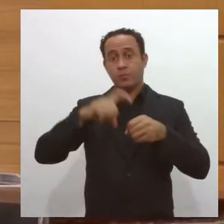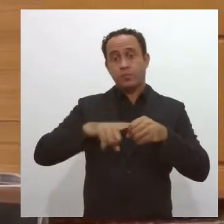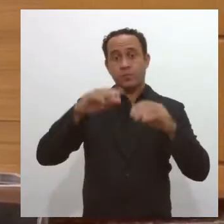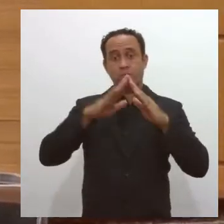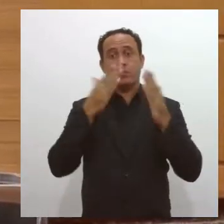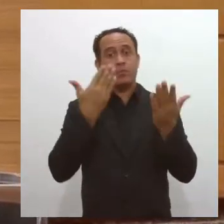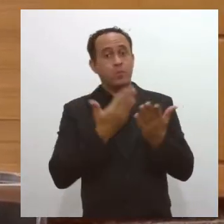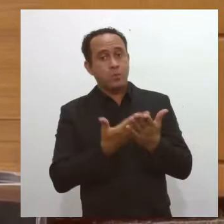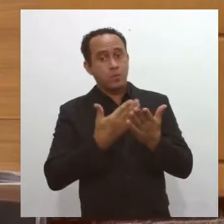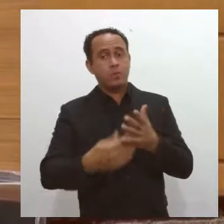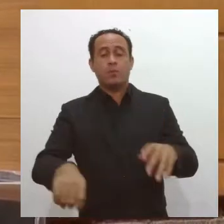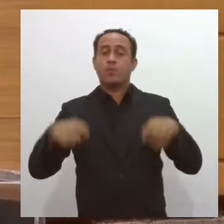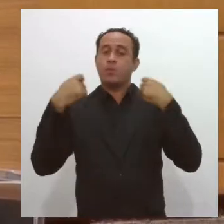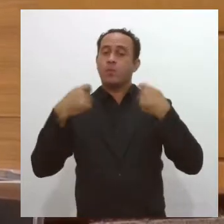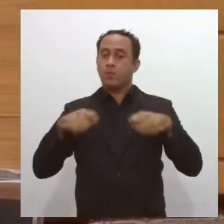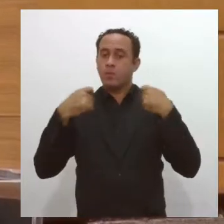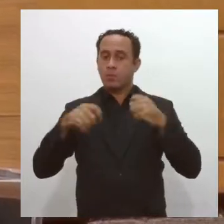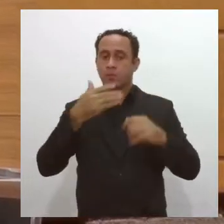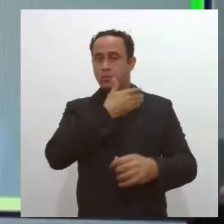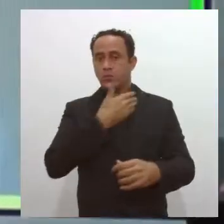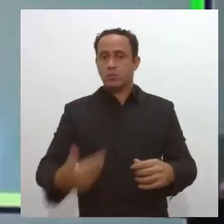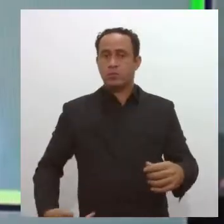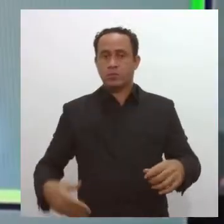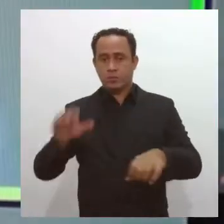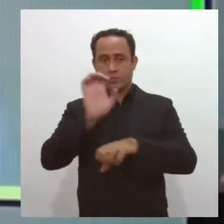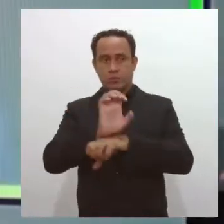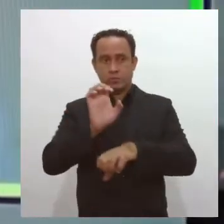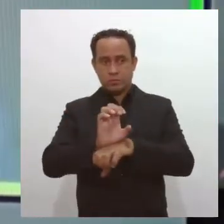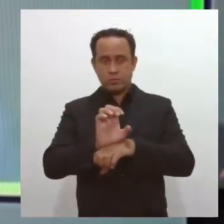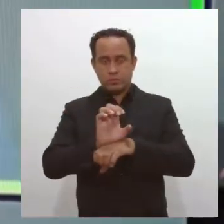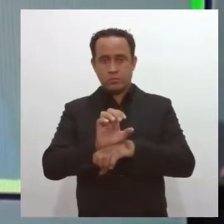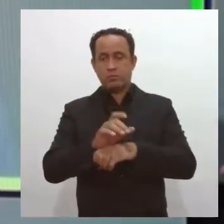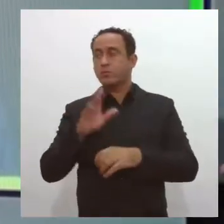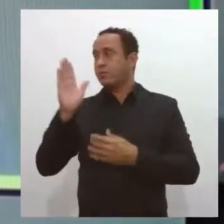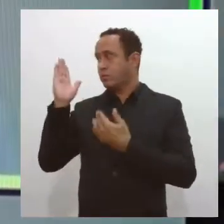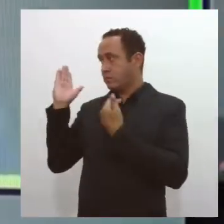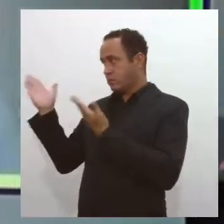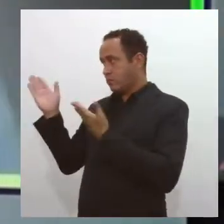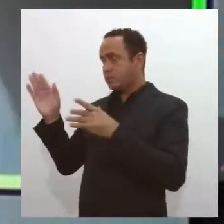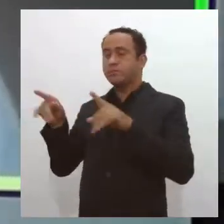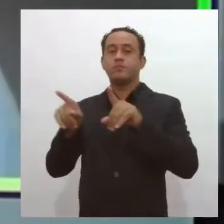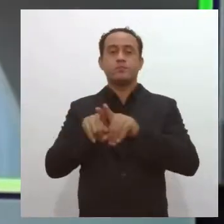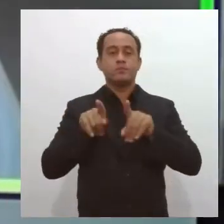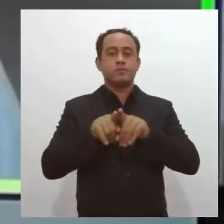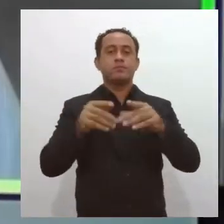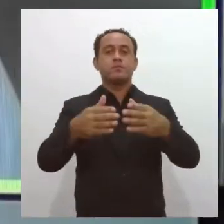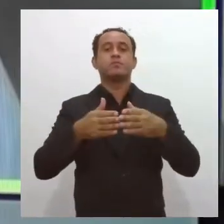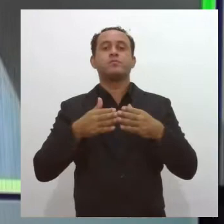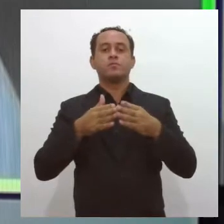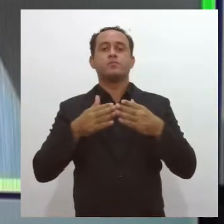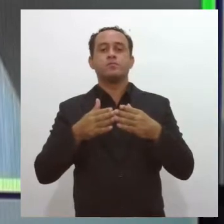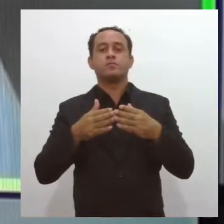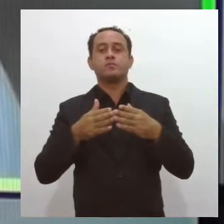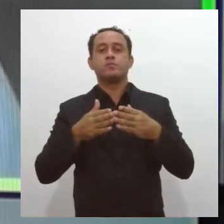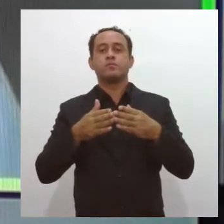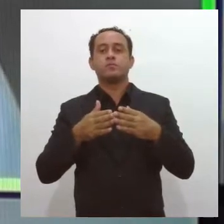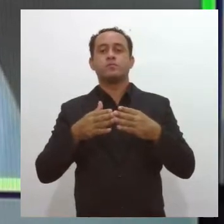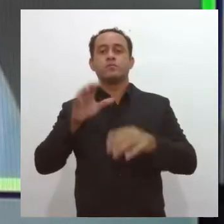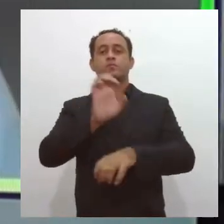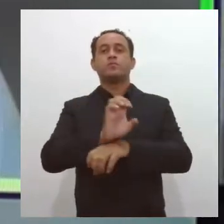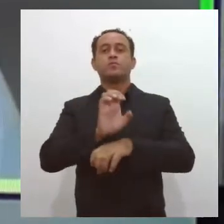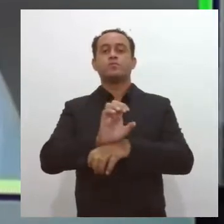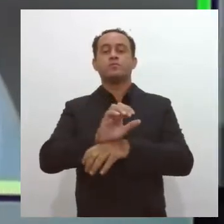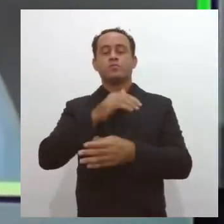atividades educacionais da rede pública de ensino. Uma indicação da deputada Maria Mendonça solicita ao Estado e à secretária de Estado